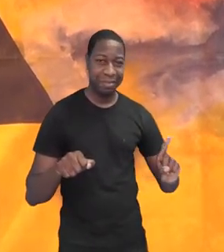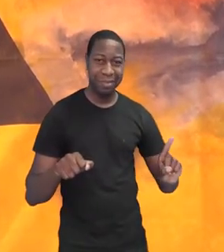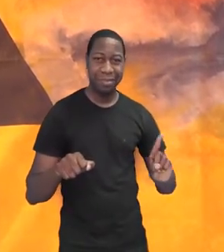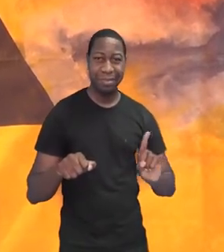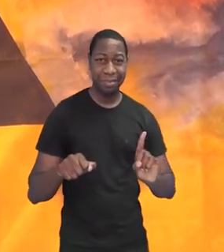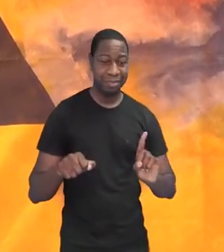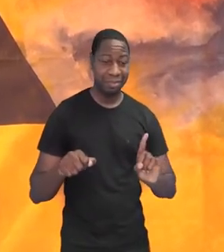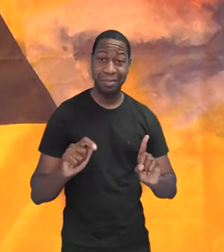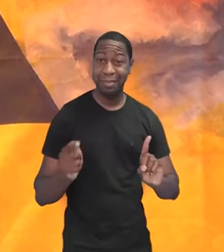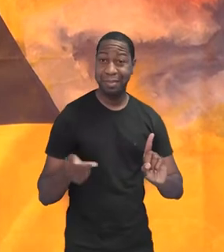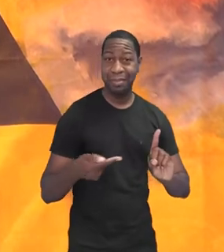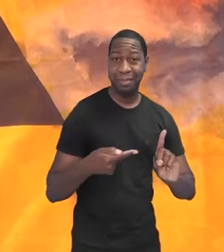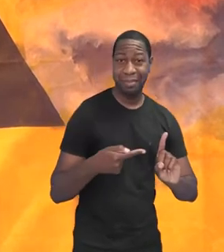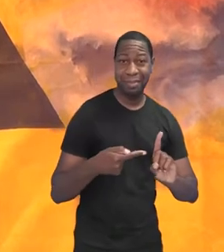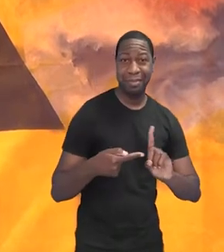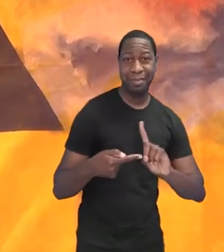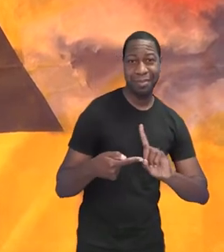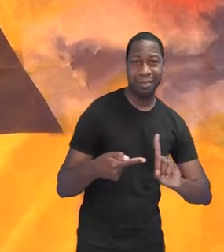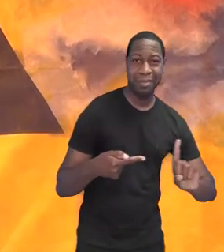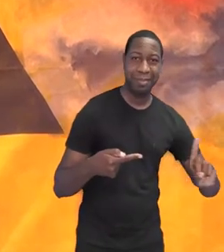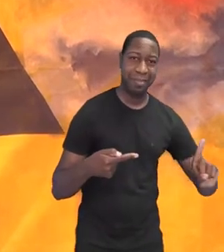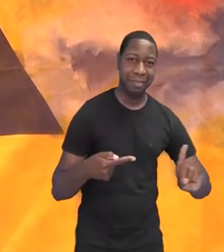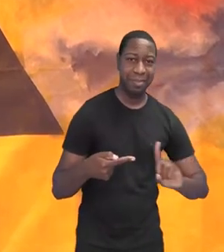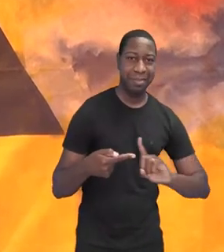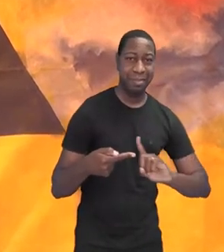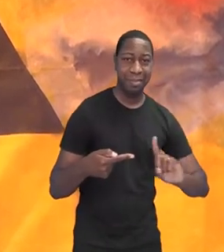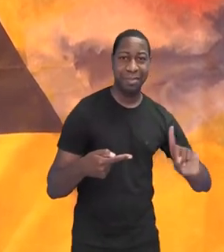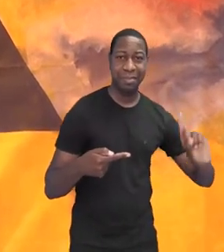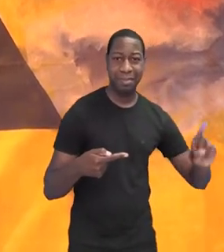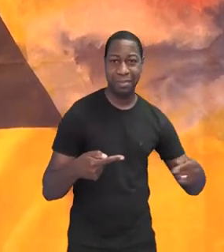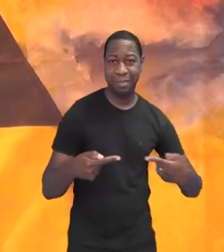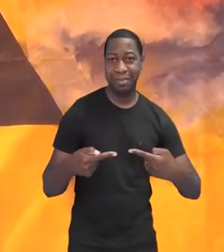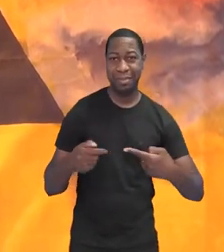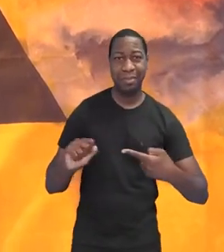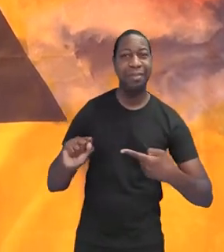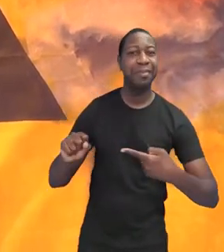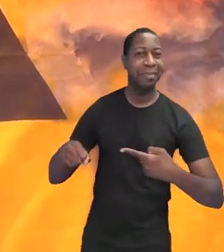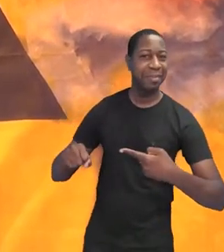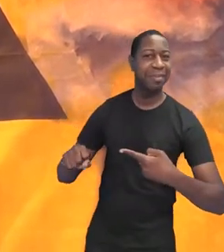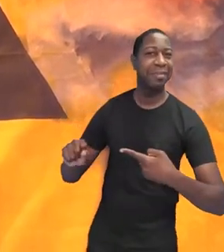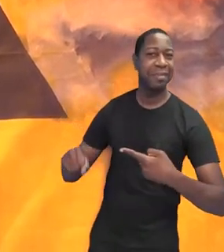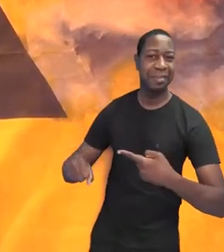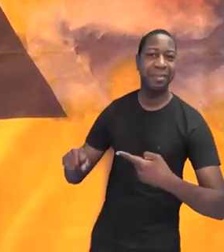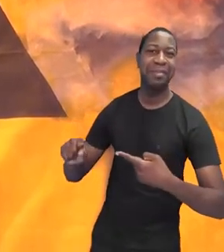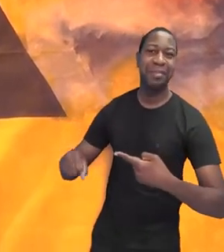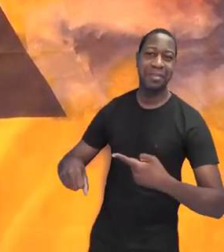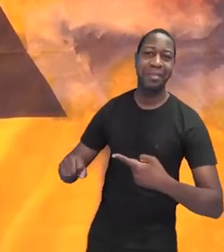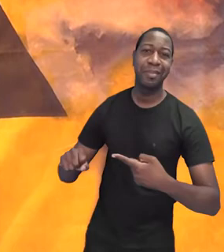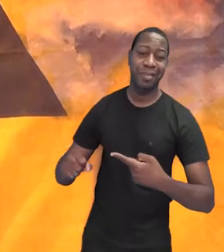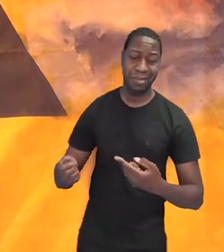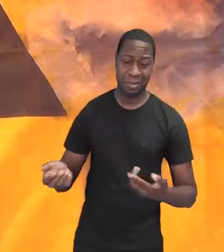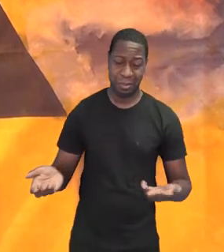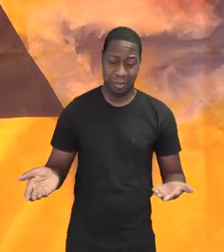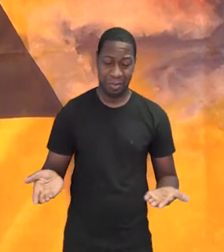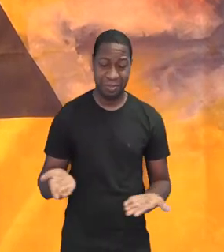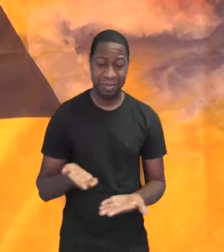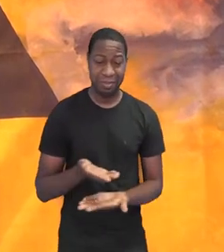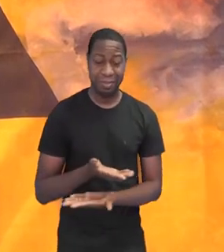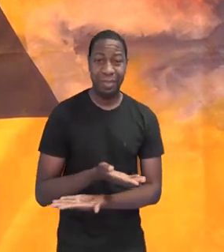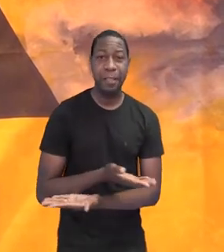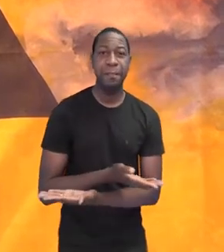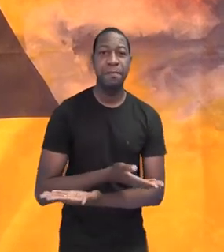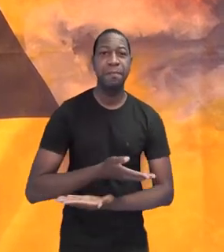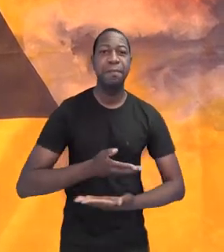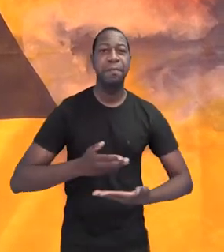Dança do berço, não e sim, a vida é assim, eu